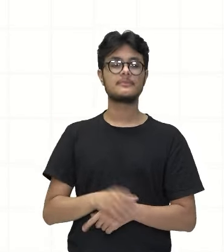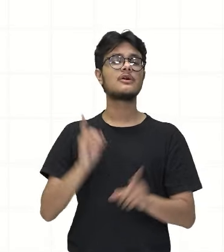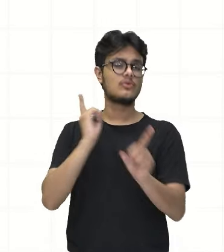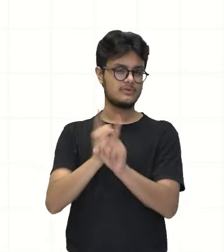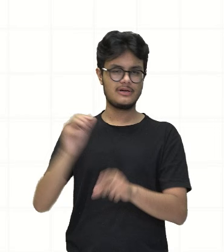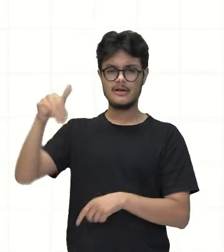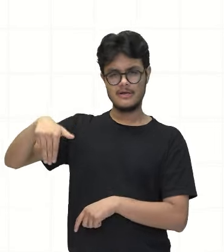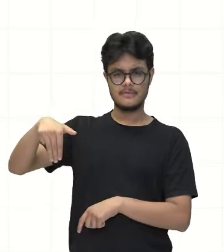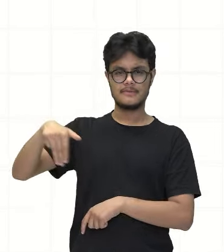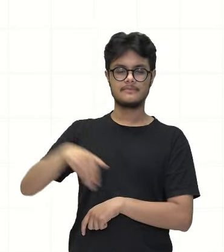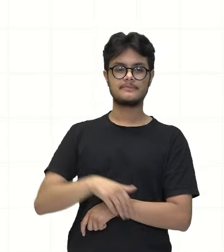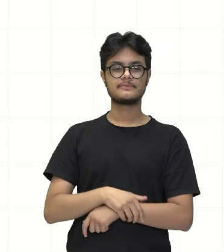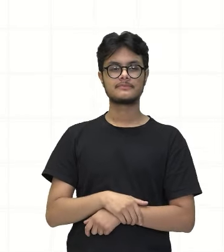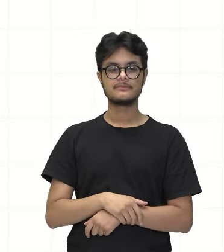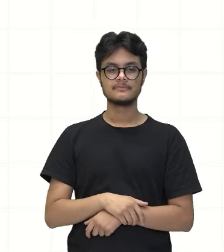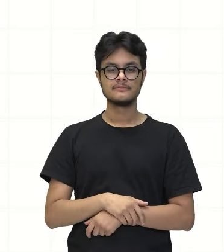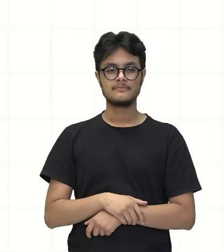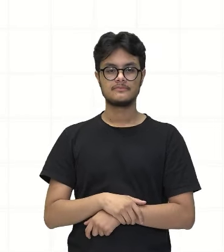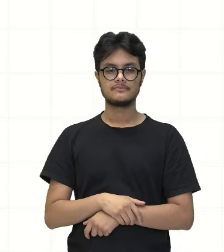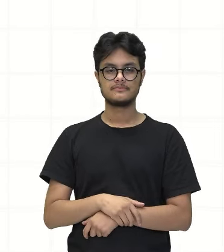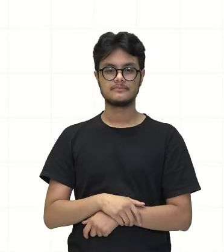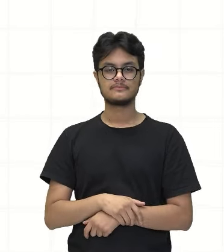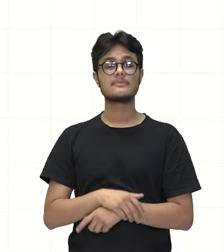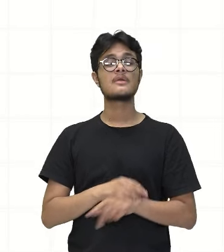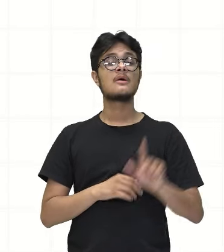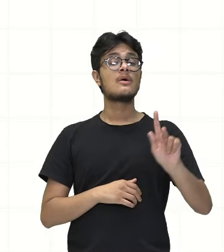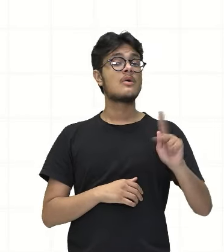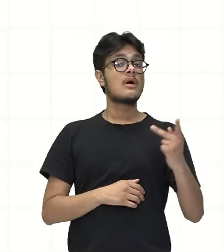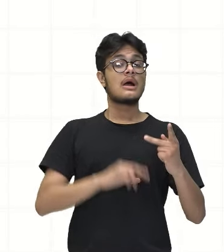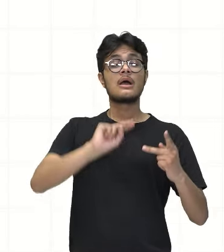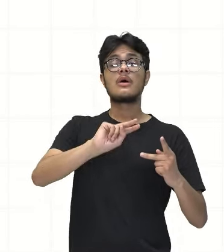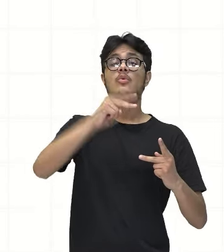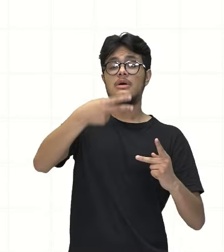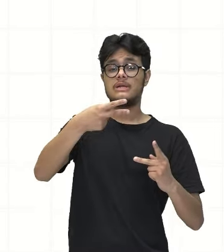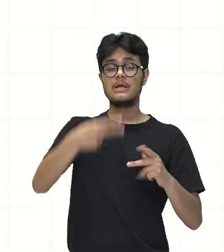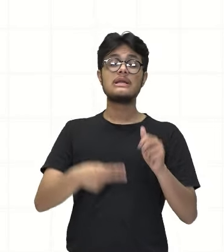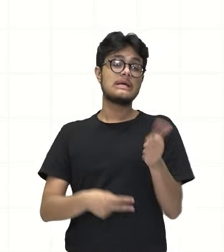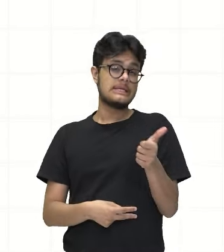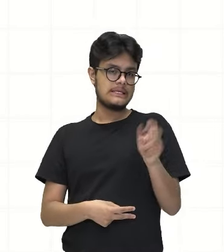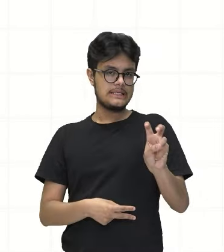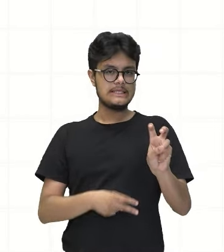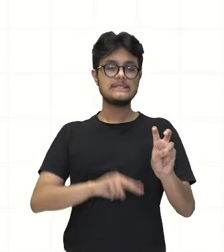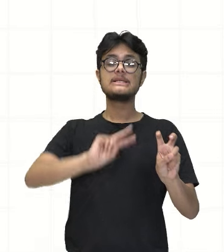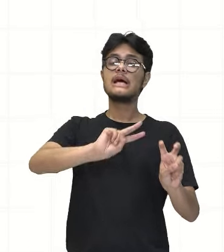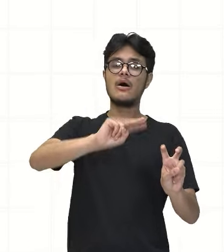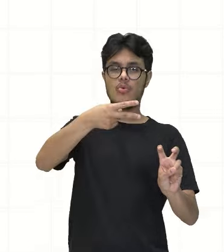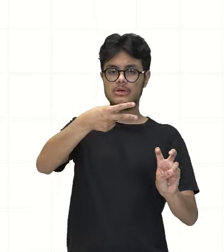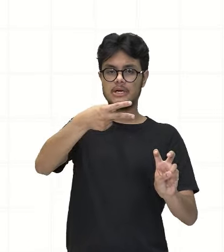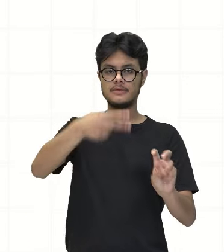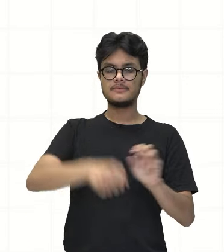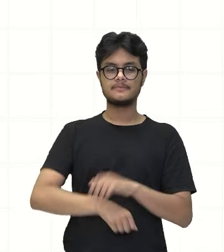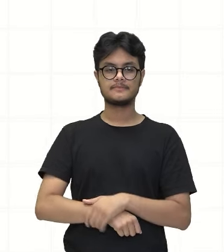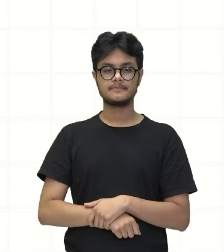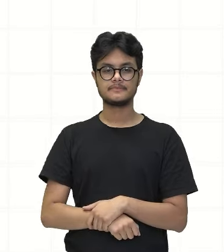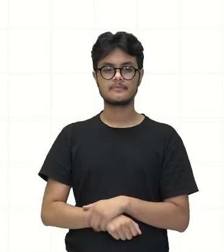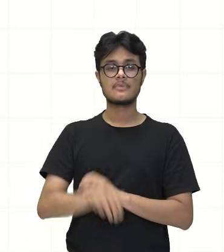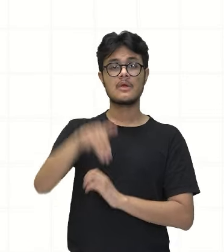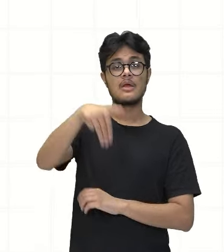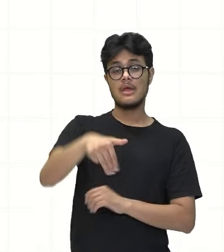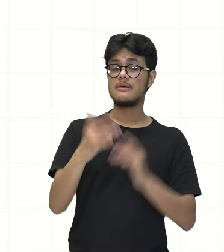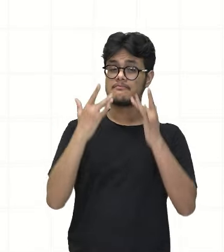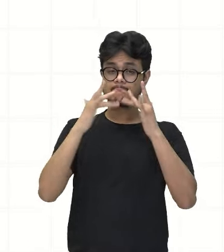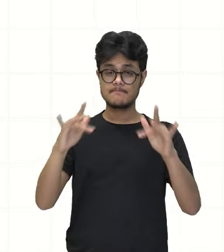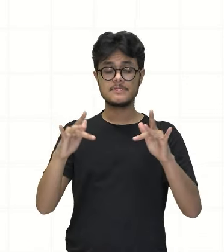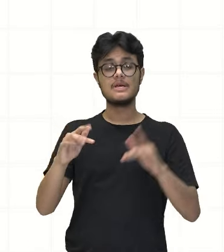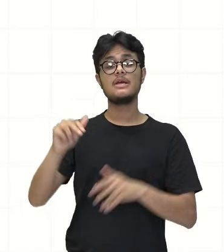pedindo, né? Então, H ao quadrado vai ser 15 ao quadrado. M eu não sei quem é,